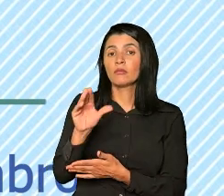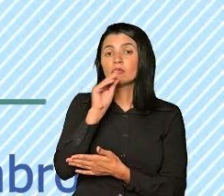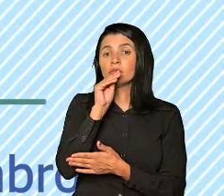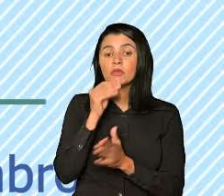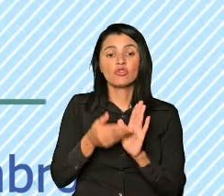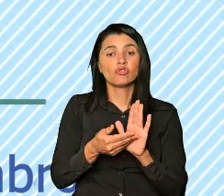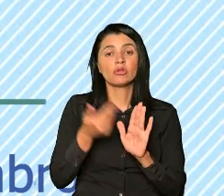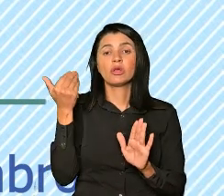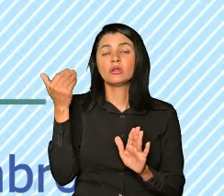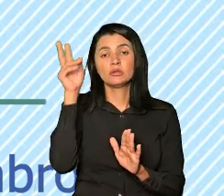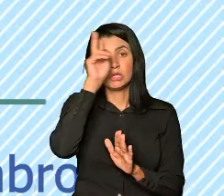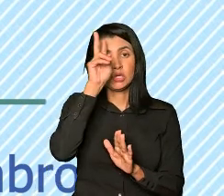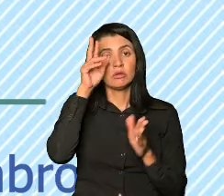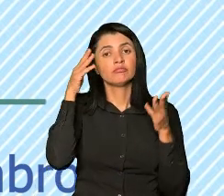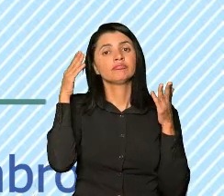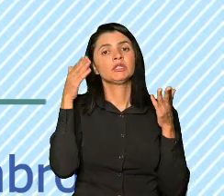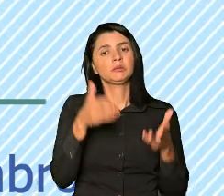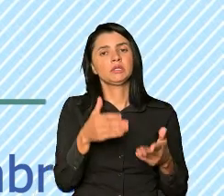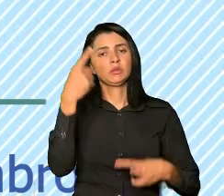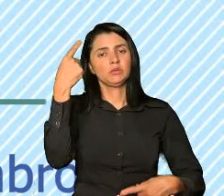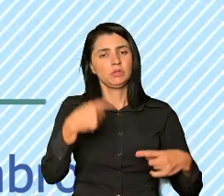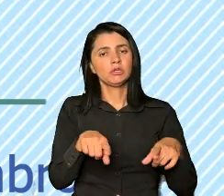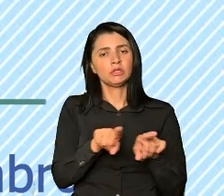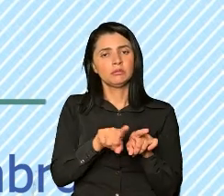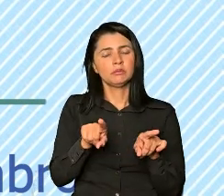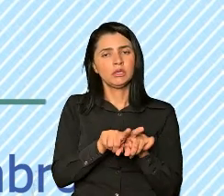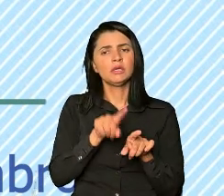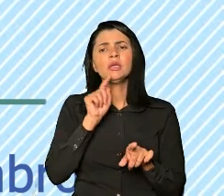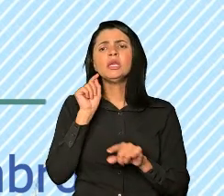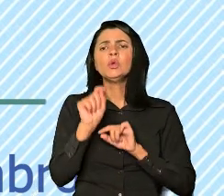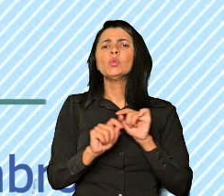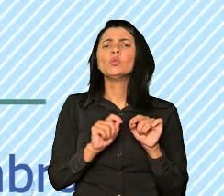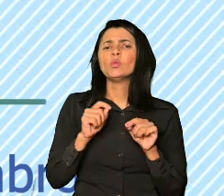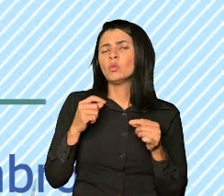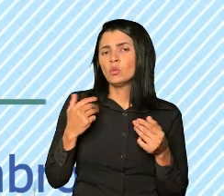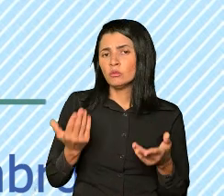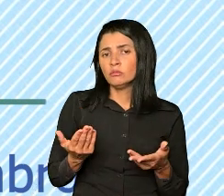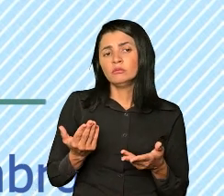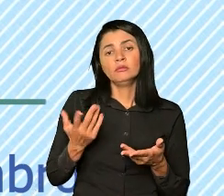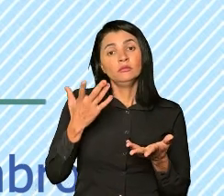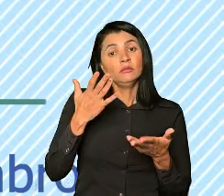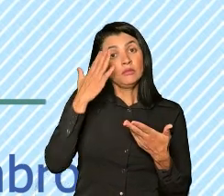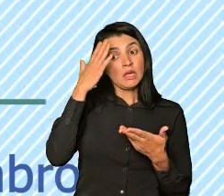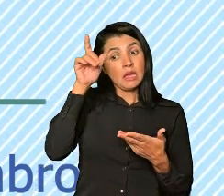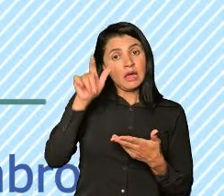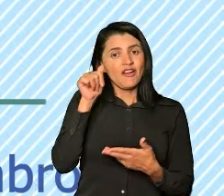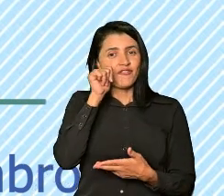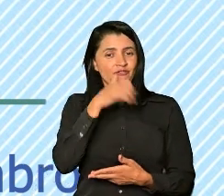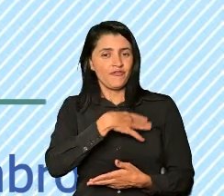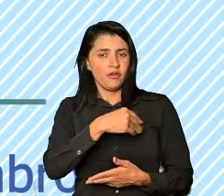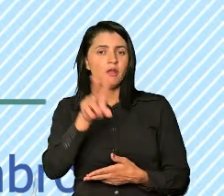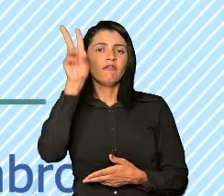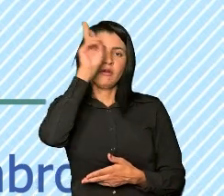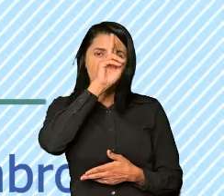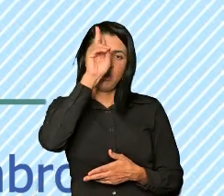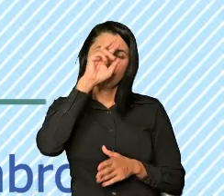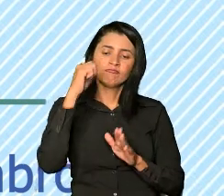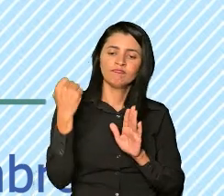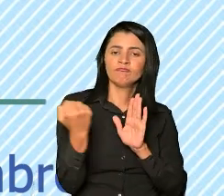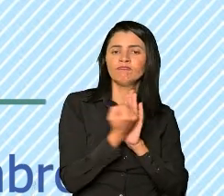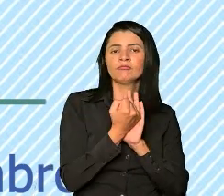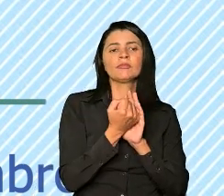história e da participação política, e que, graças à filha, vai ser lembrada